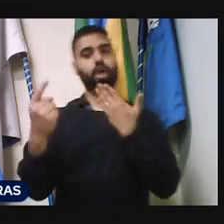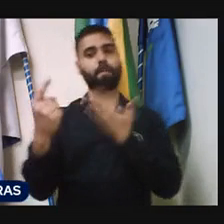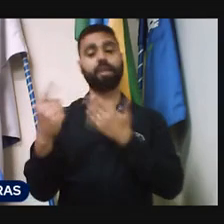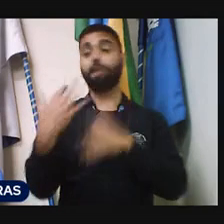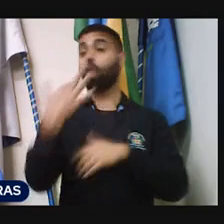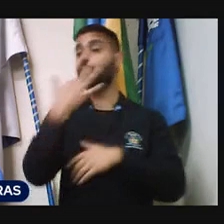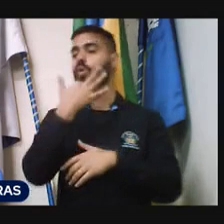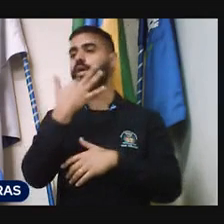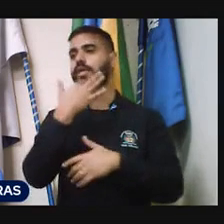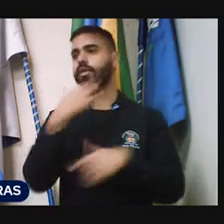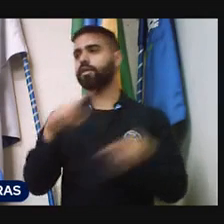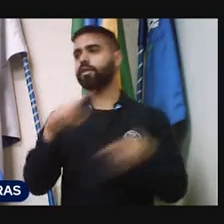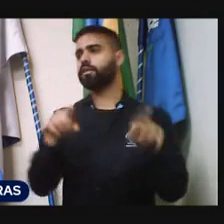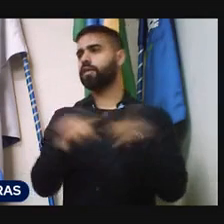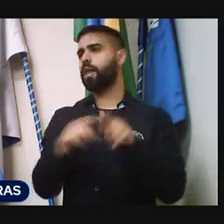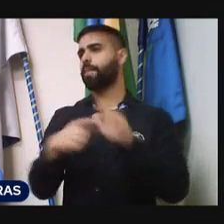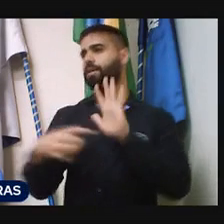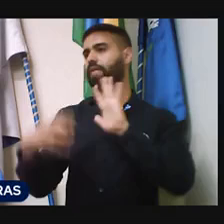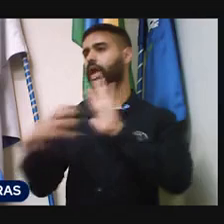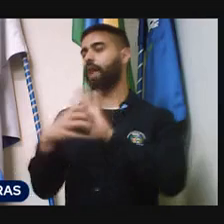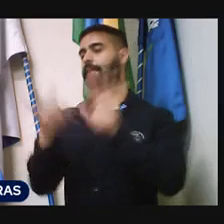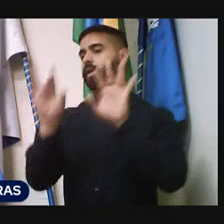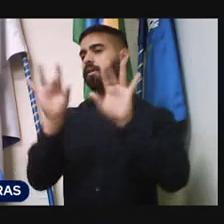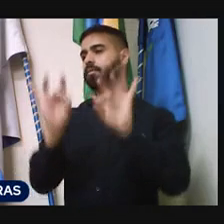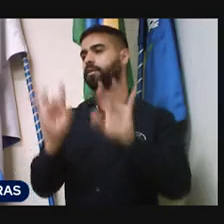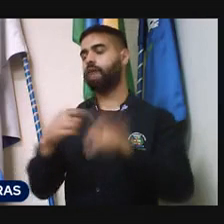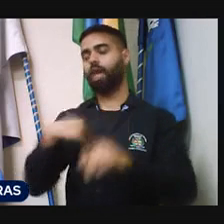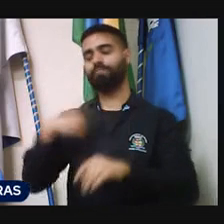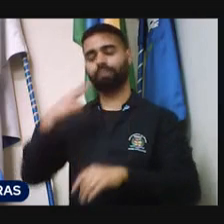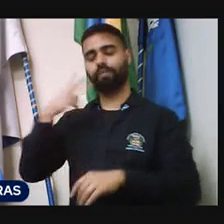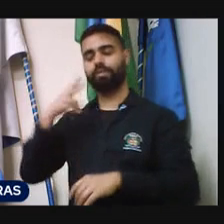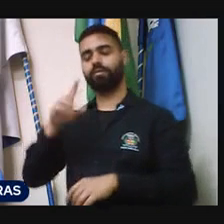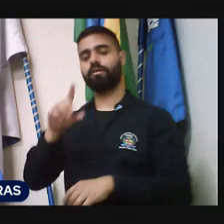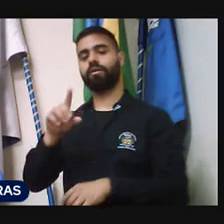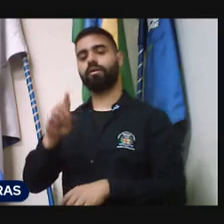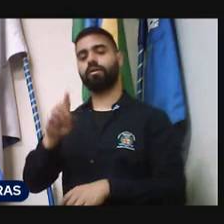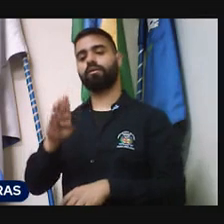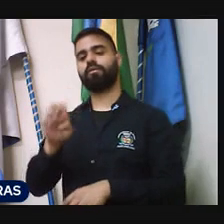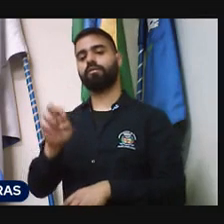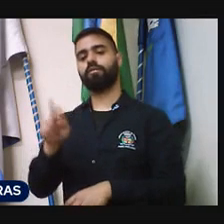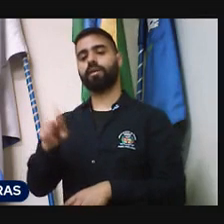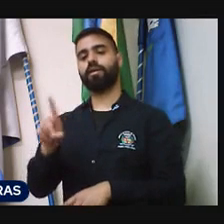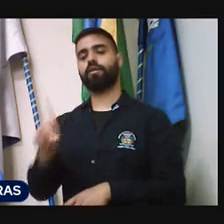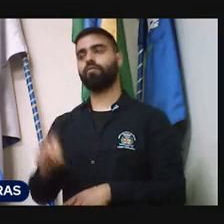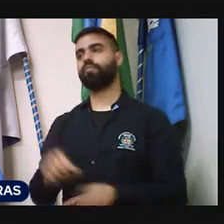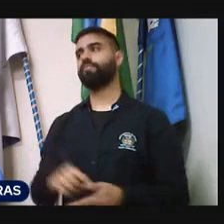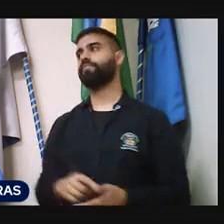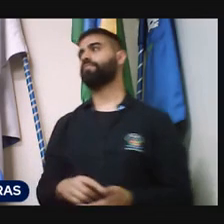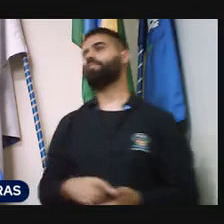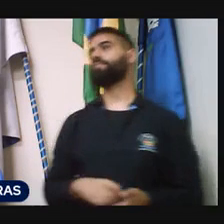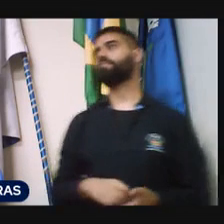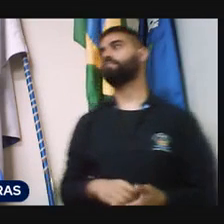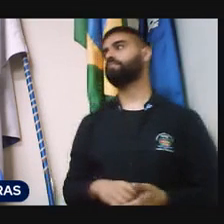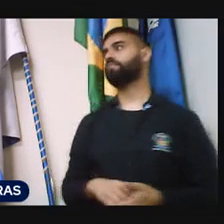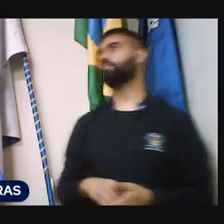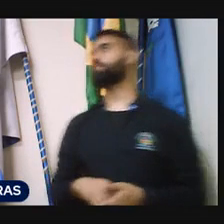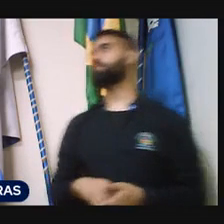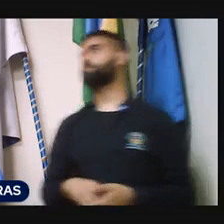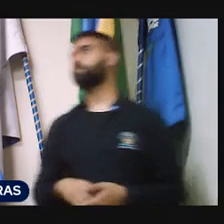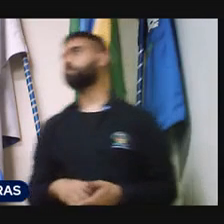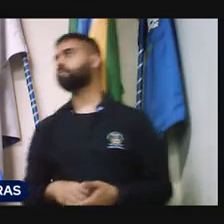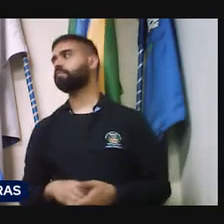necessitam do reconhecimento do Legislativo em especial deste Vereador sala das sessões Doze de agosto 2001